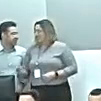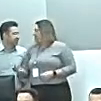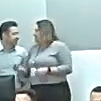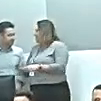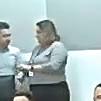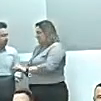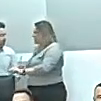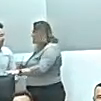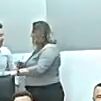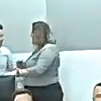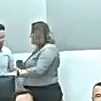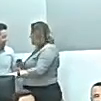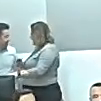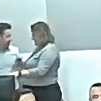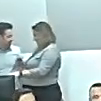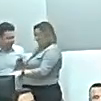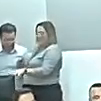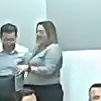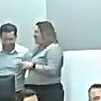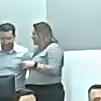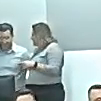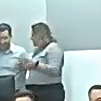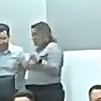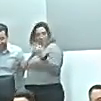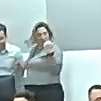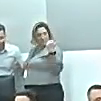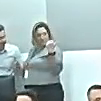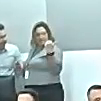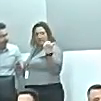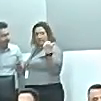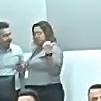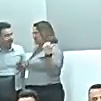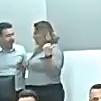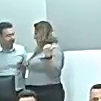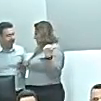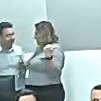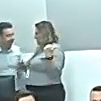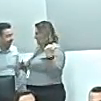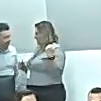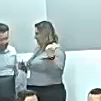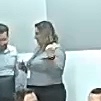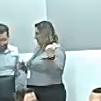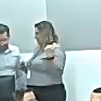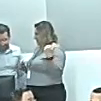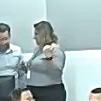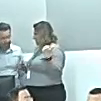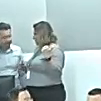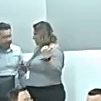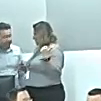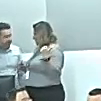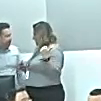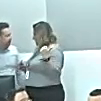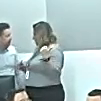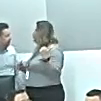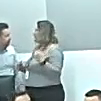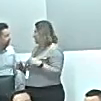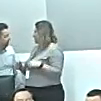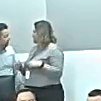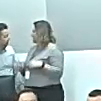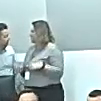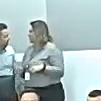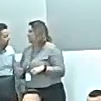ela possa ter transmitido cada passo e revelando demonstrando os agentes penitenciários o que está sendo construído